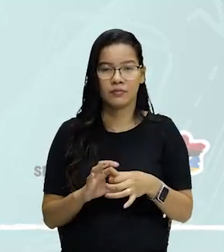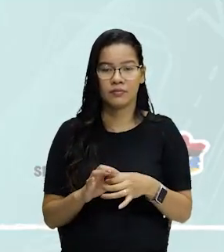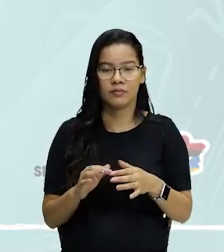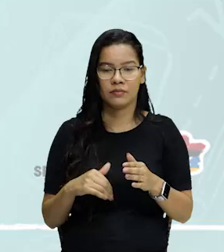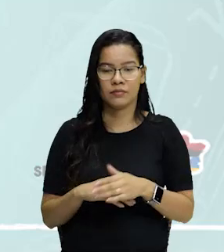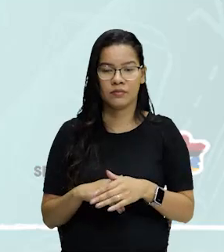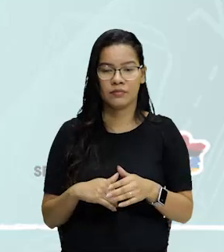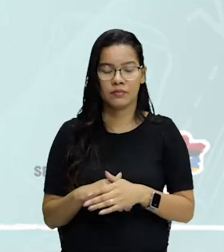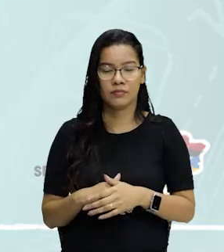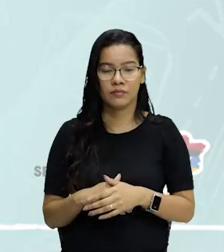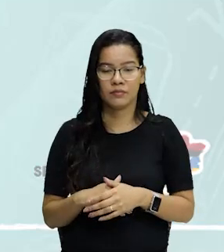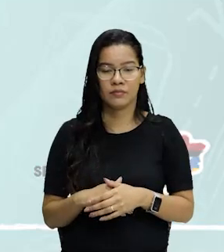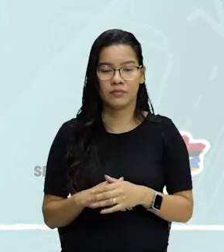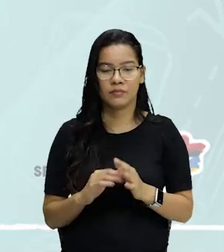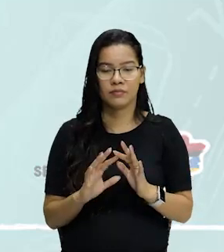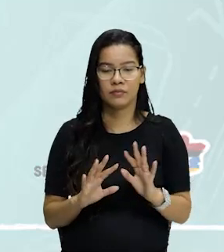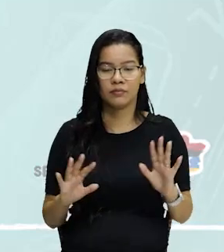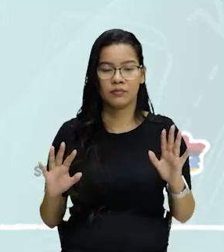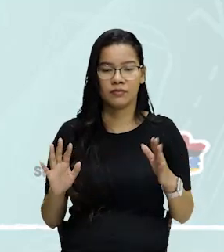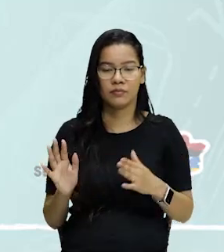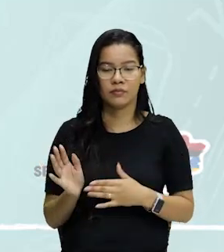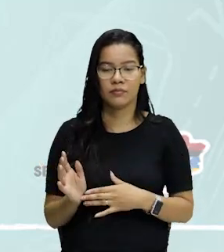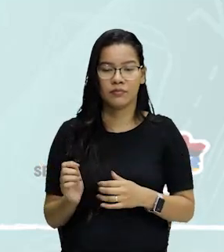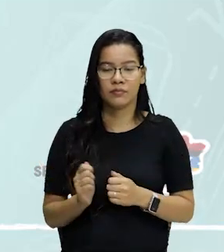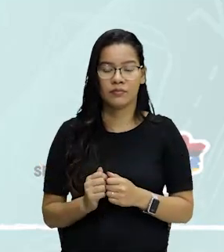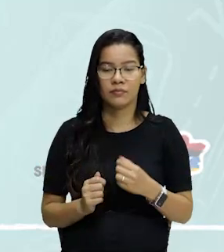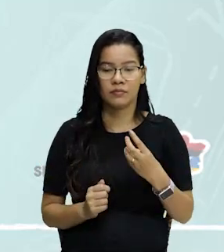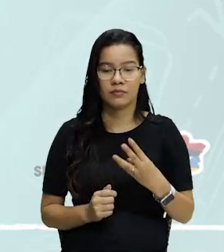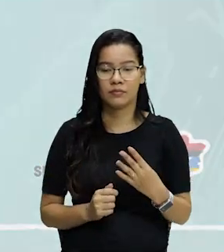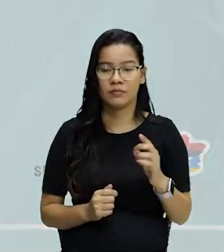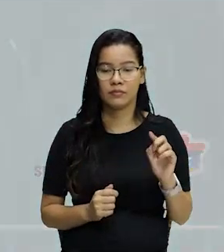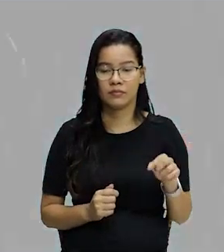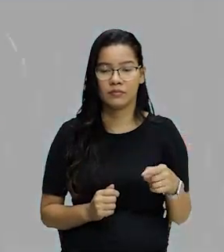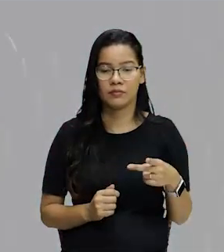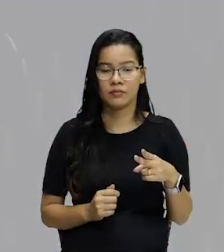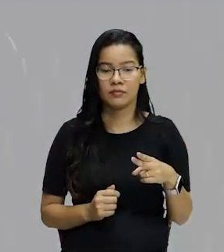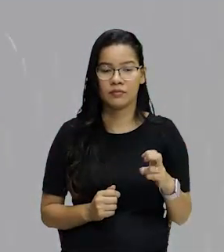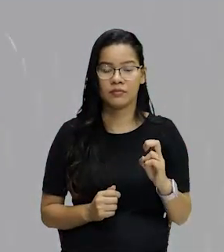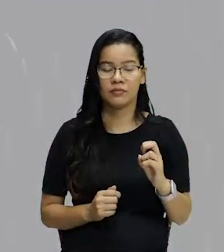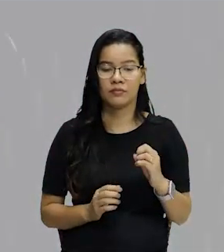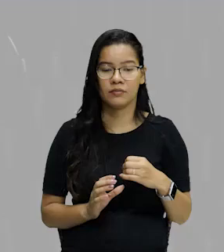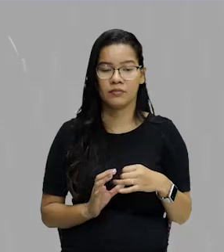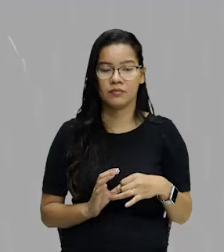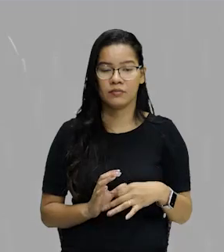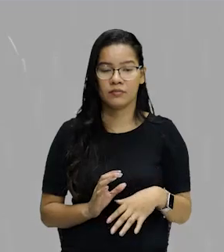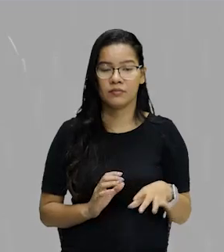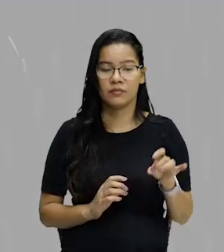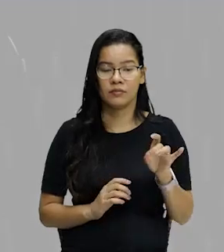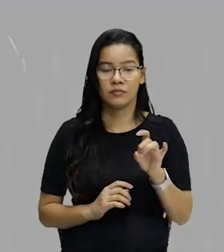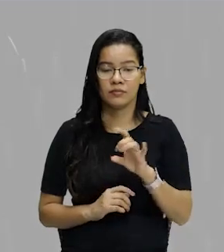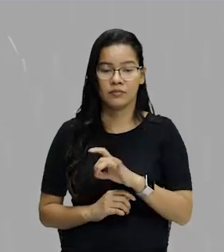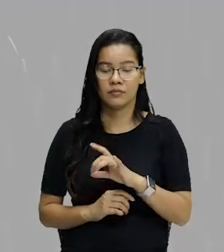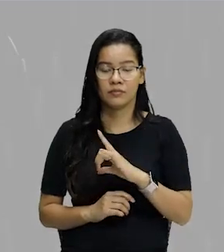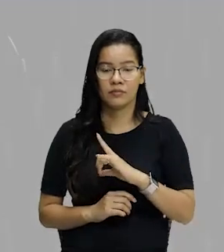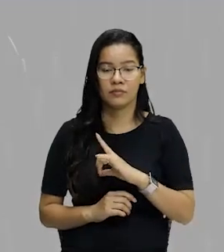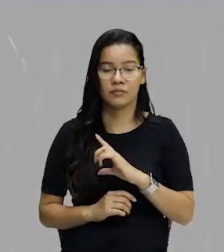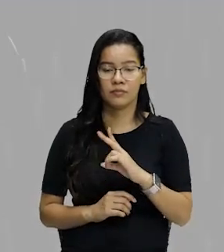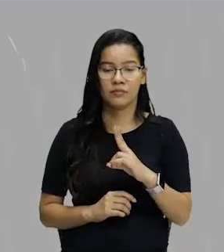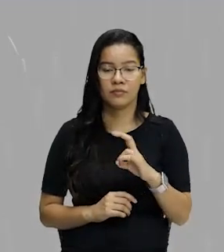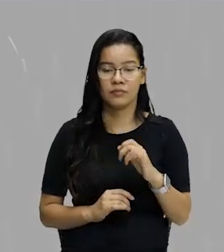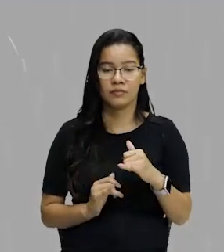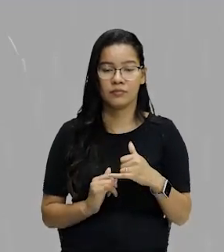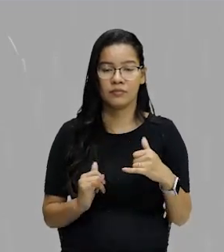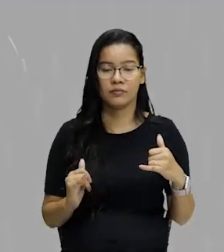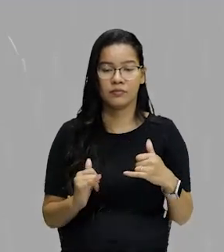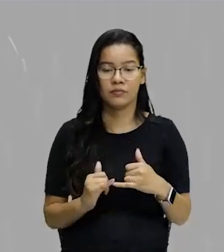De rotas fixas, com 4,5 metros. Na classificatória, cada escalador tem 5